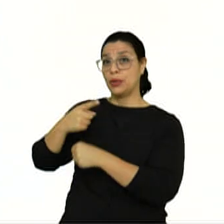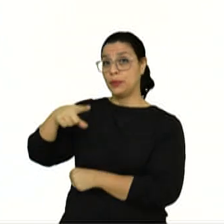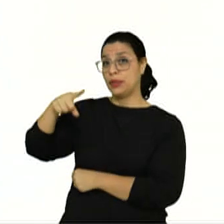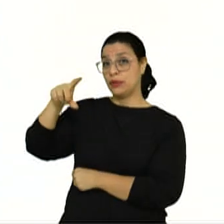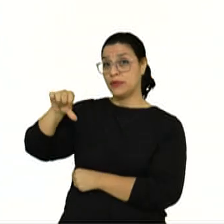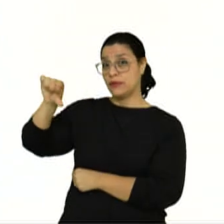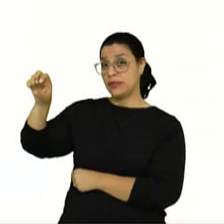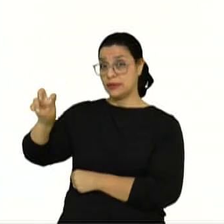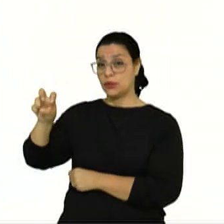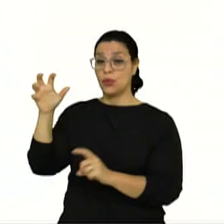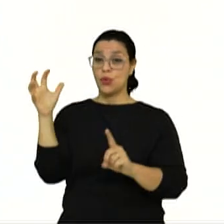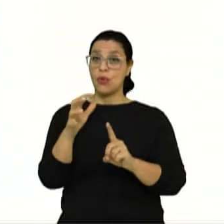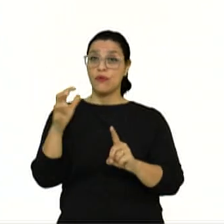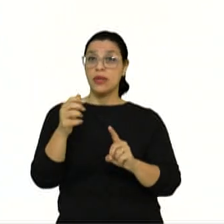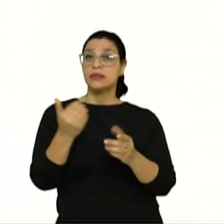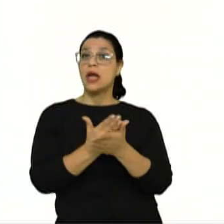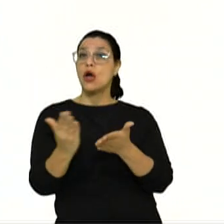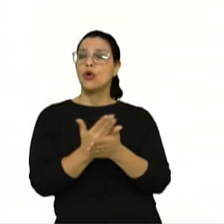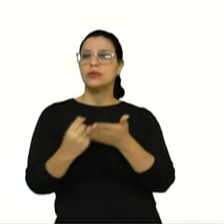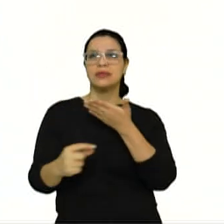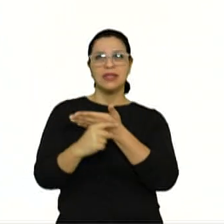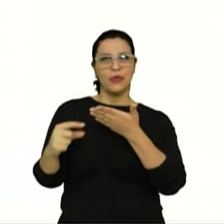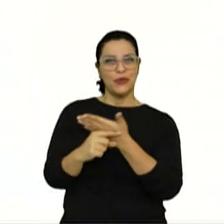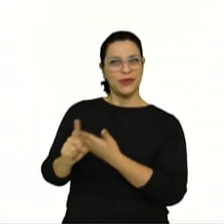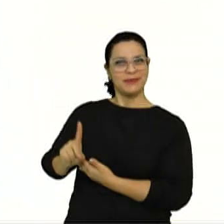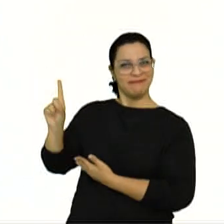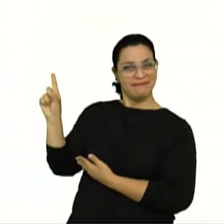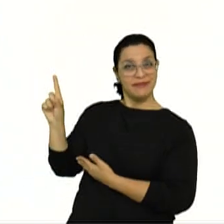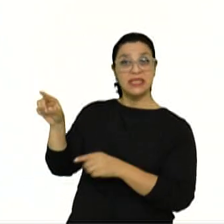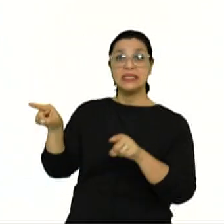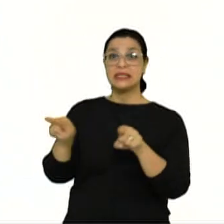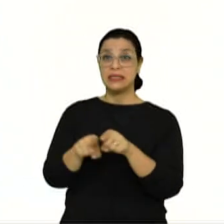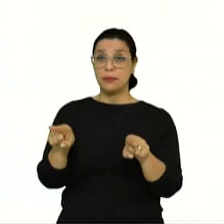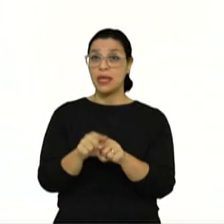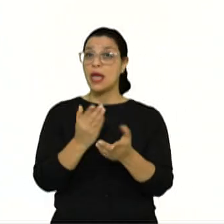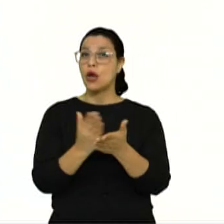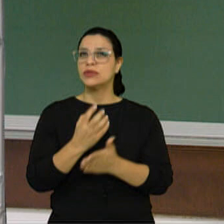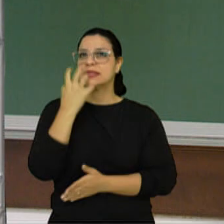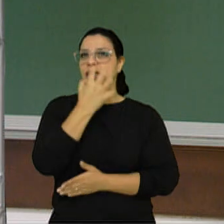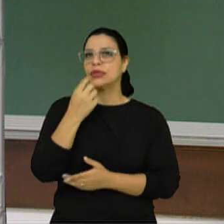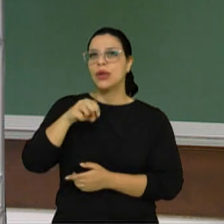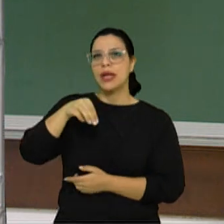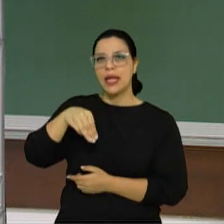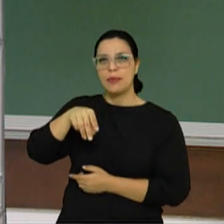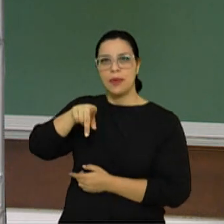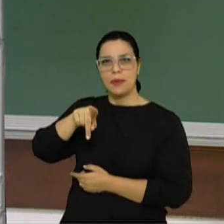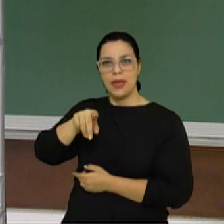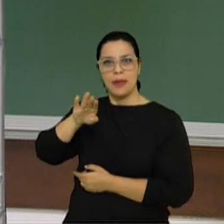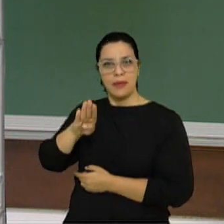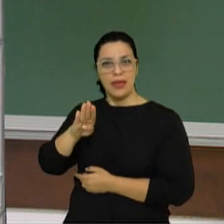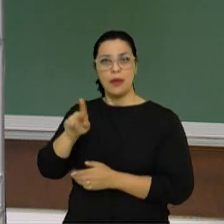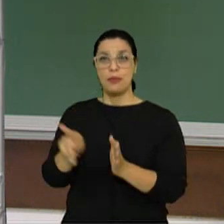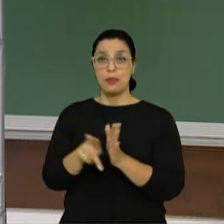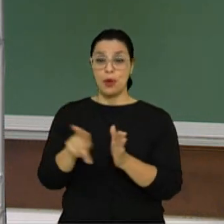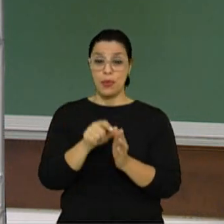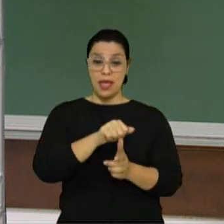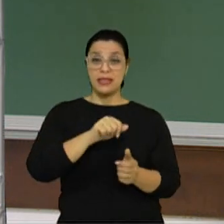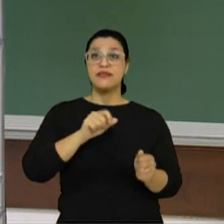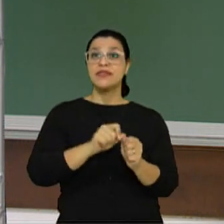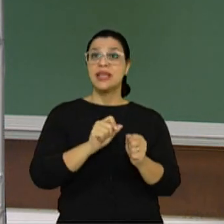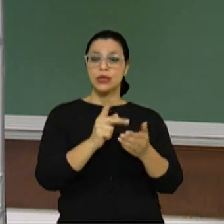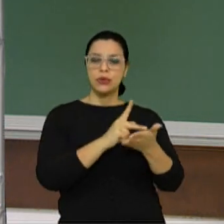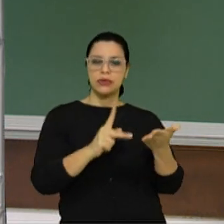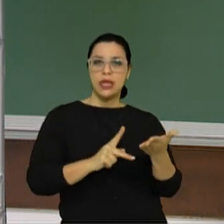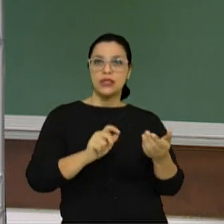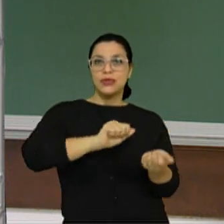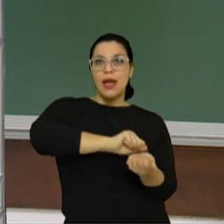Ele recebeu influências de Augusto e Haroldo de Campos e ícones da MPB como Caetano Veloso, Gilberto Gil e